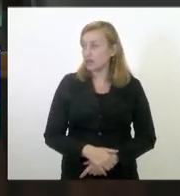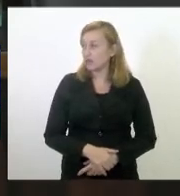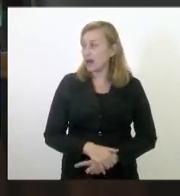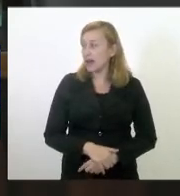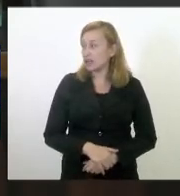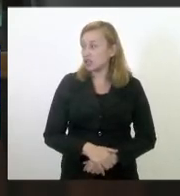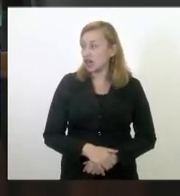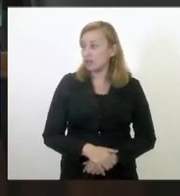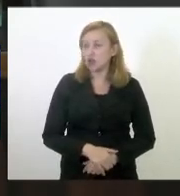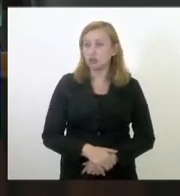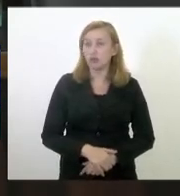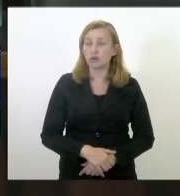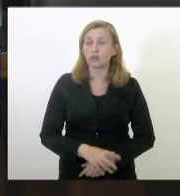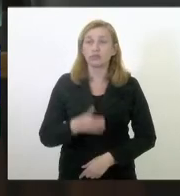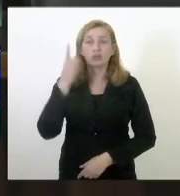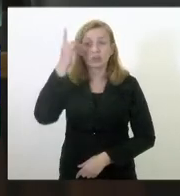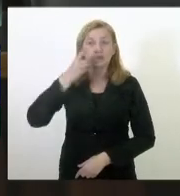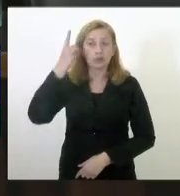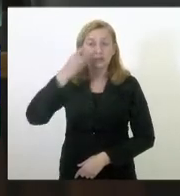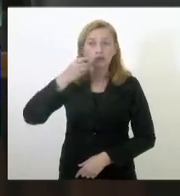Deputado Chico Machado.